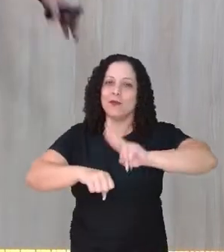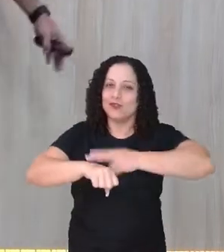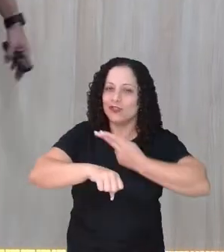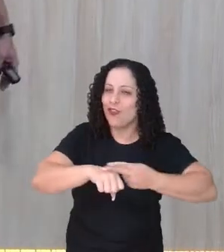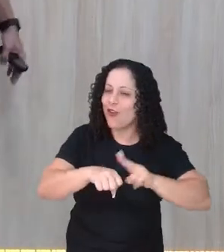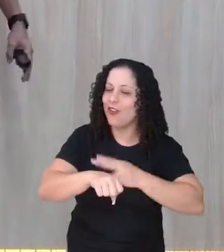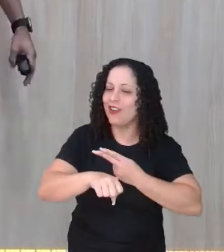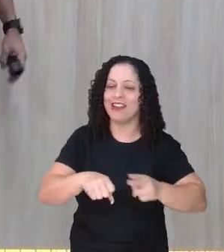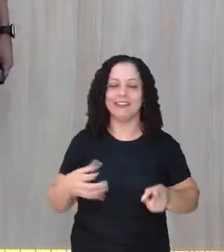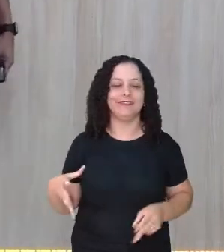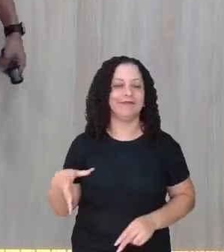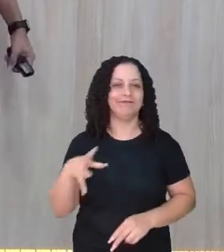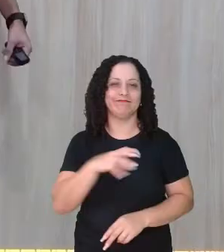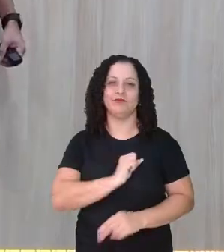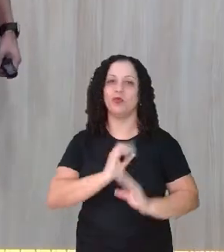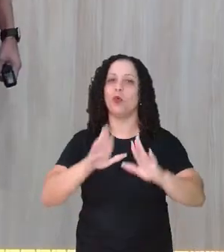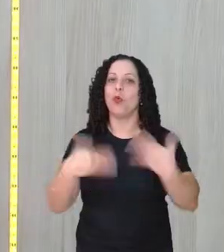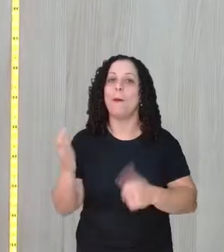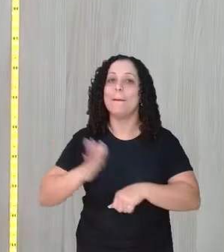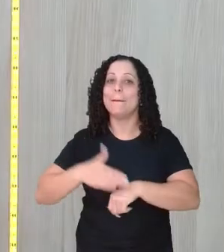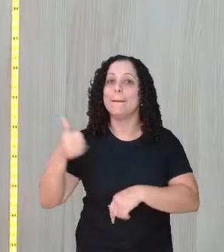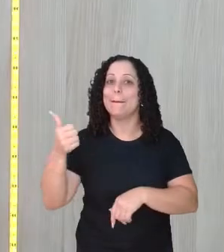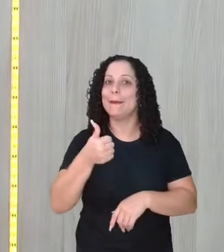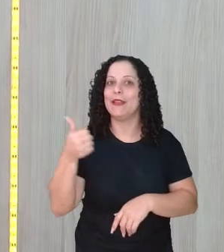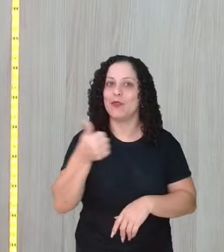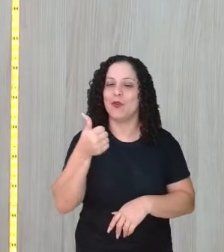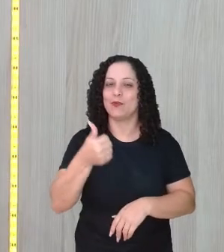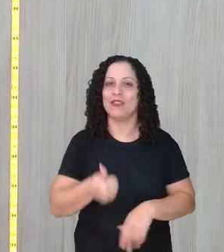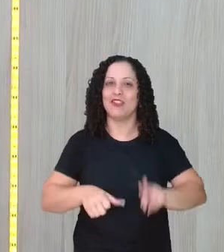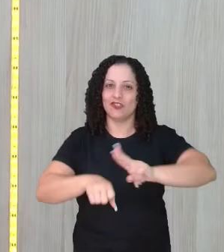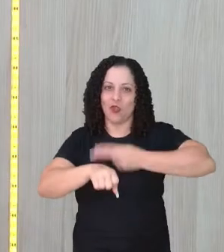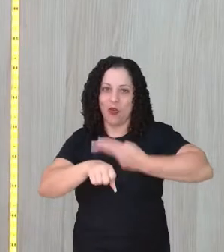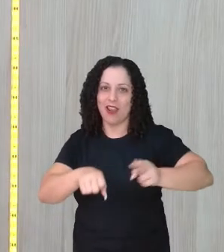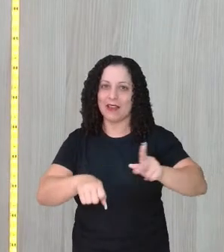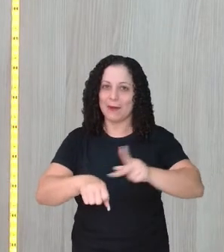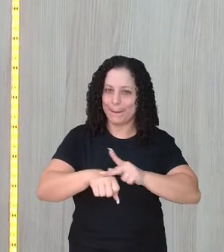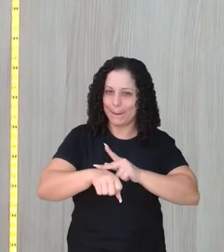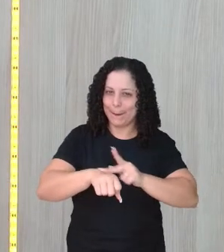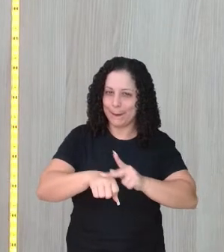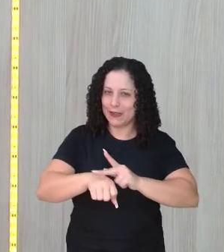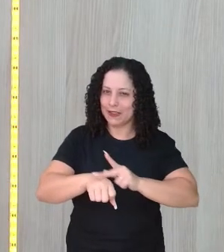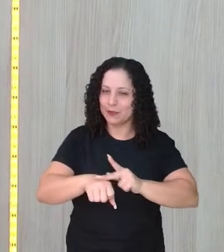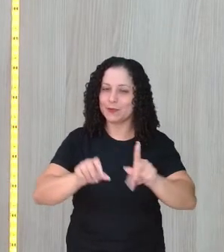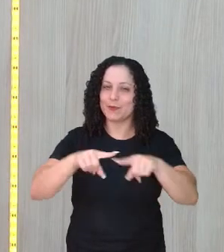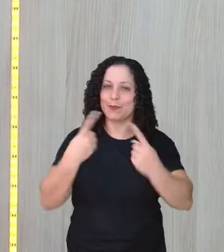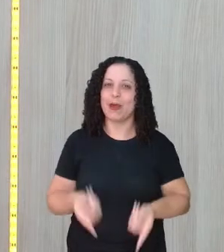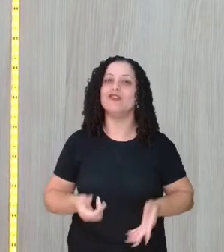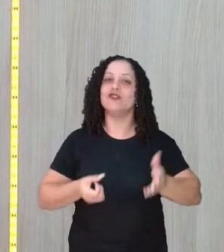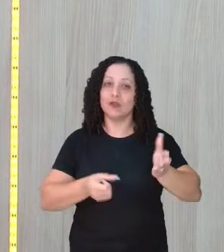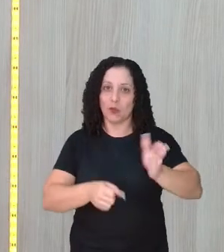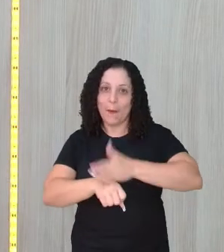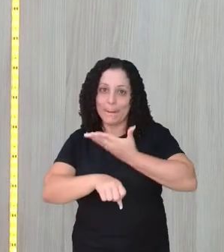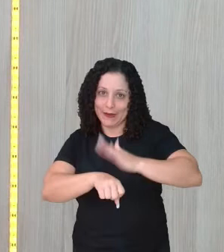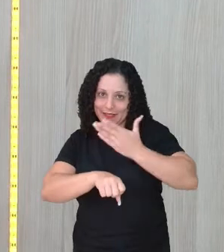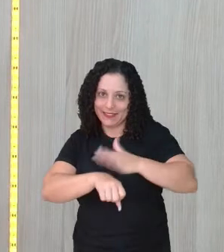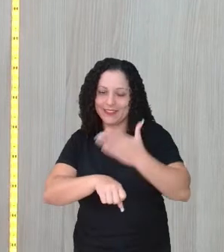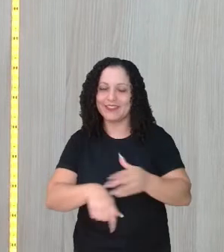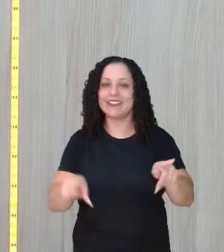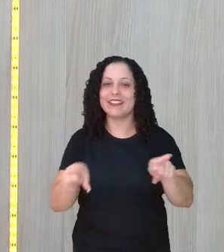chocolate branco ou preto? Eu prefiro o chocolate preto, mas todos os dois são gostosos.